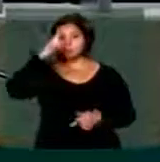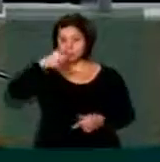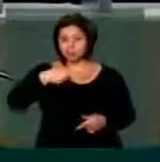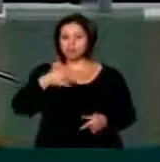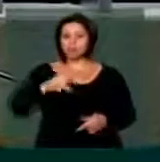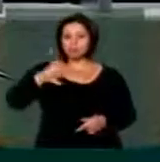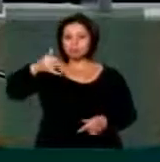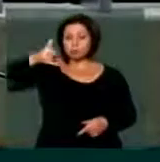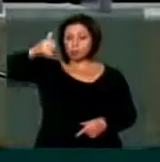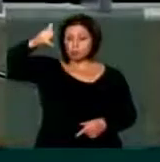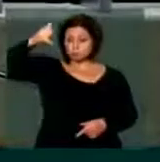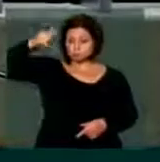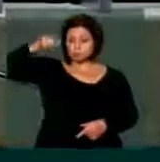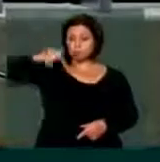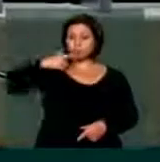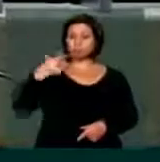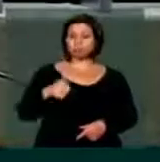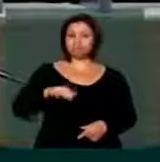mandou a inflação para